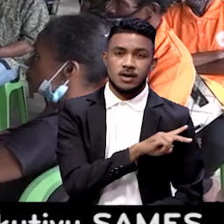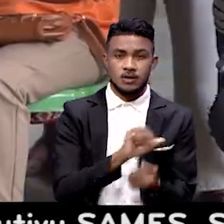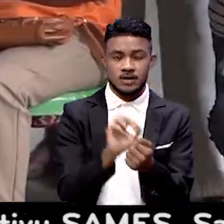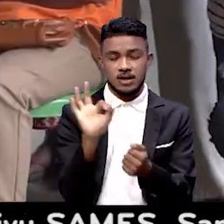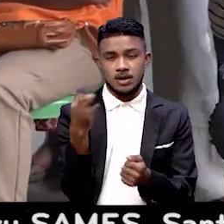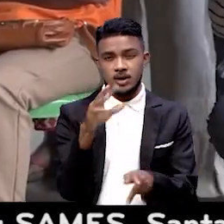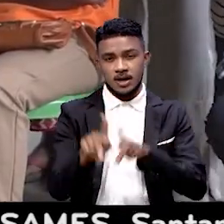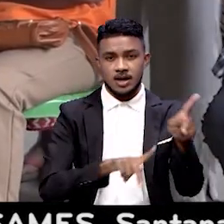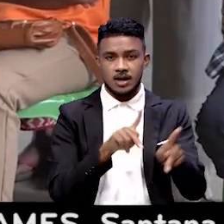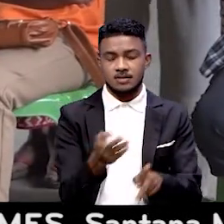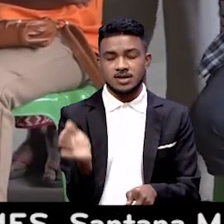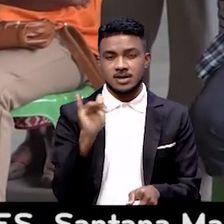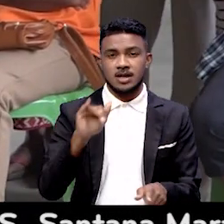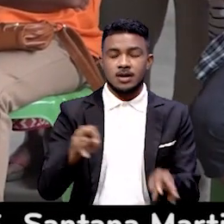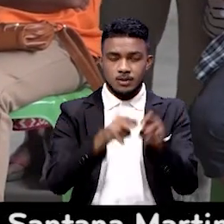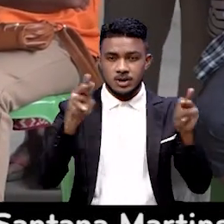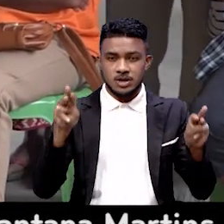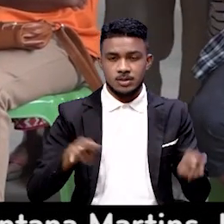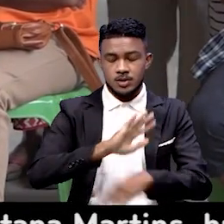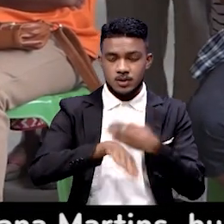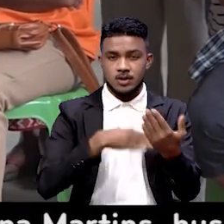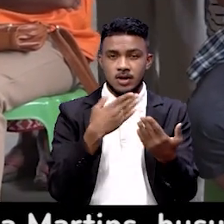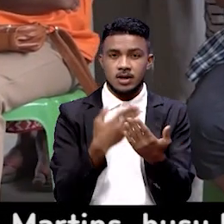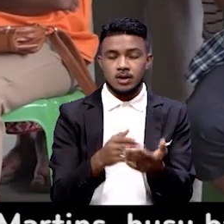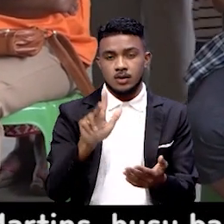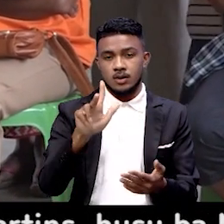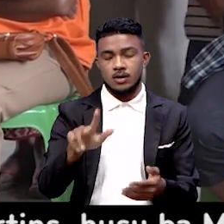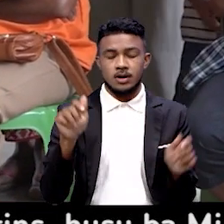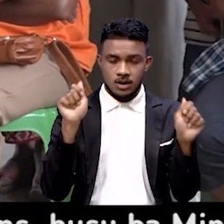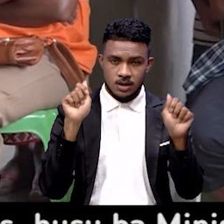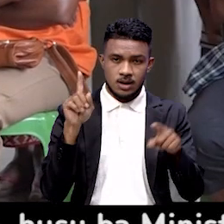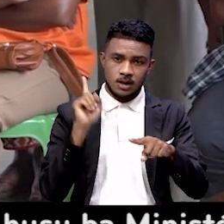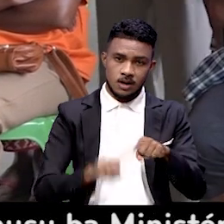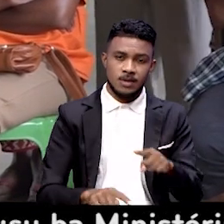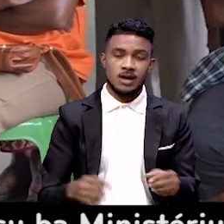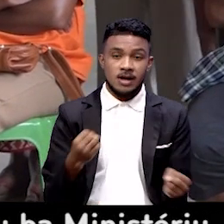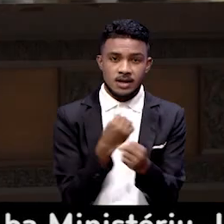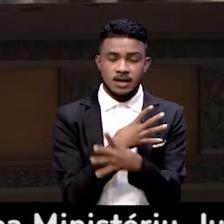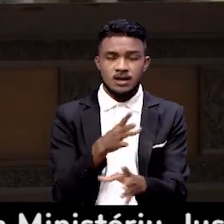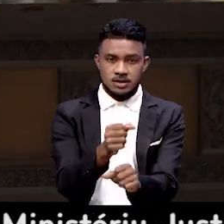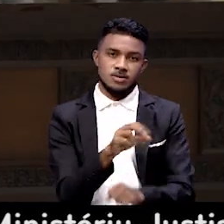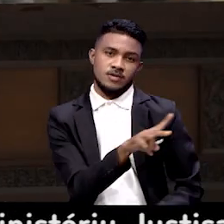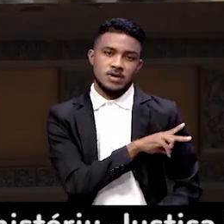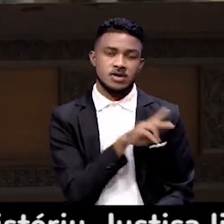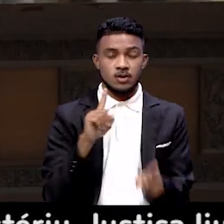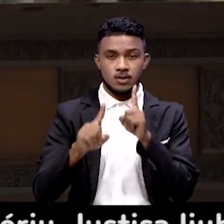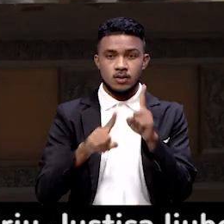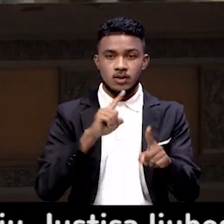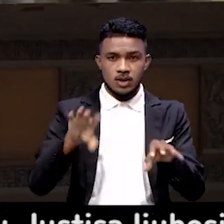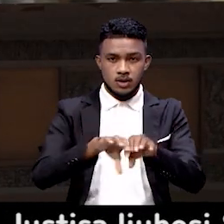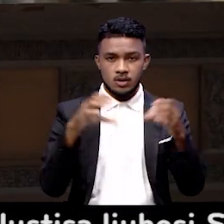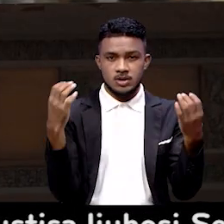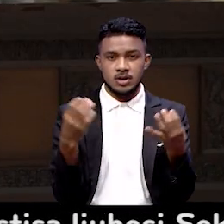para a comunidade e ao município Hiracne, a labelitar o simo vacina. Porta-voz Comissão Interministerial